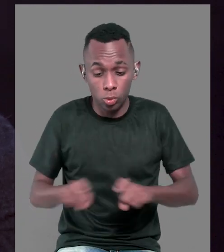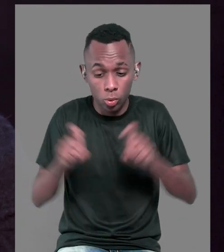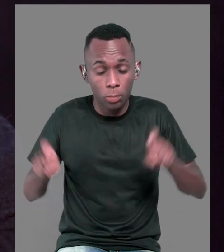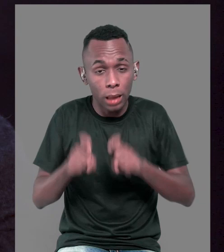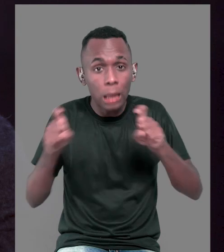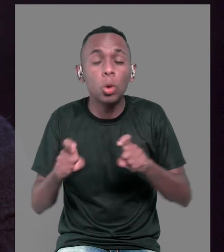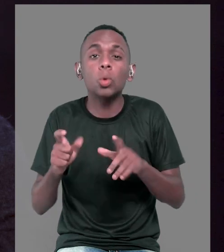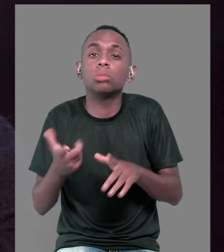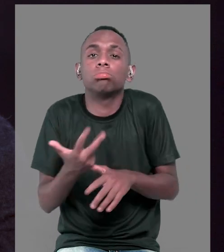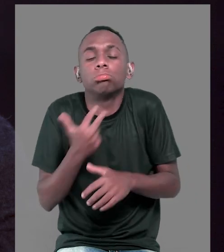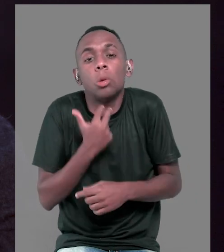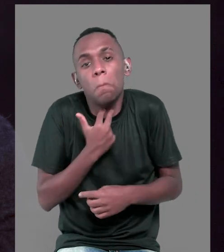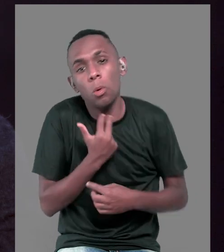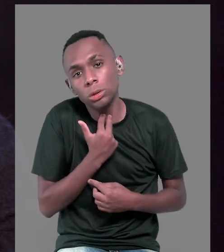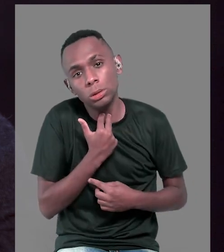podem ser